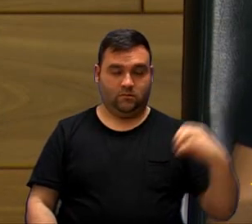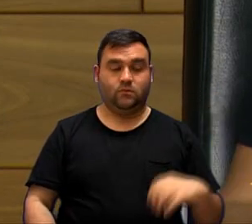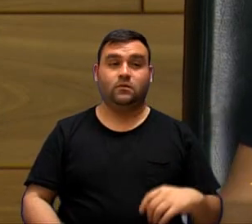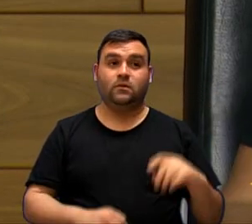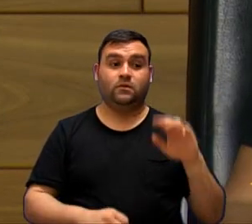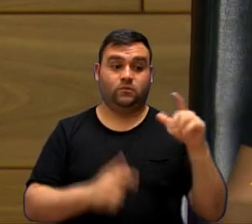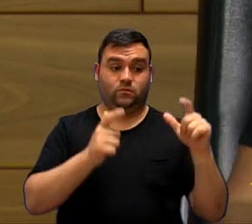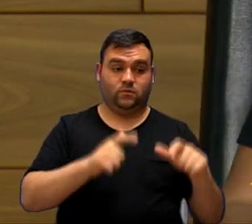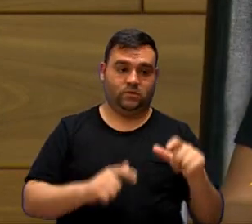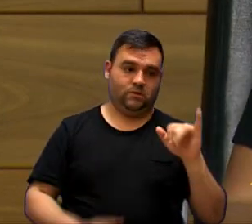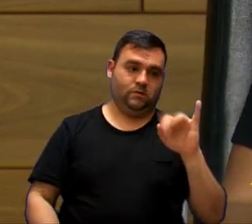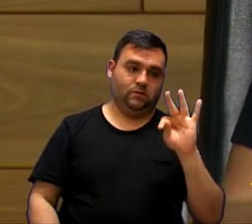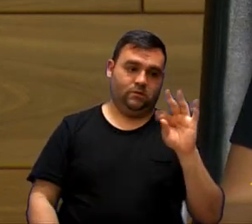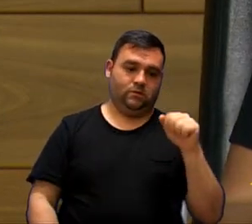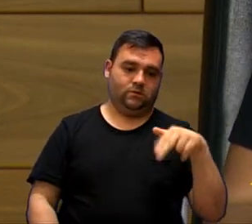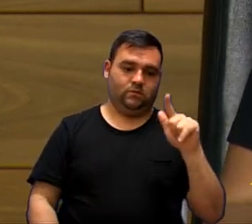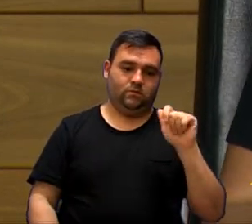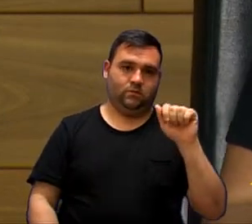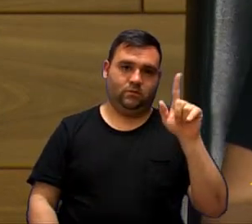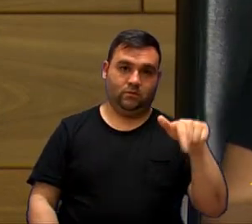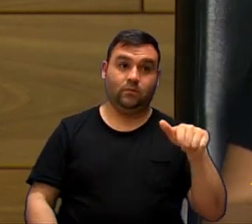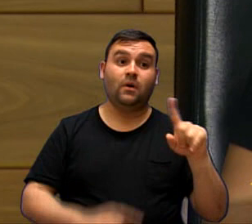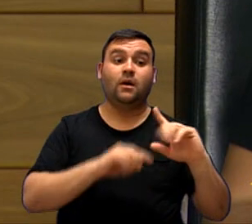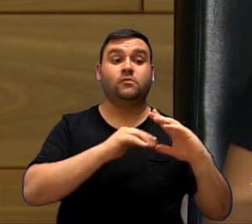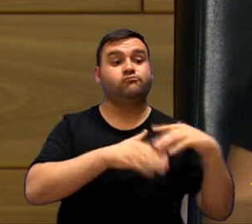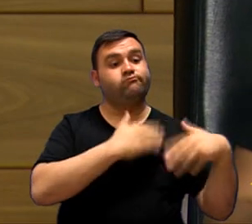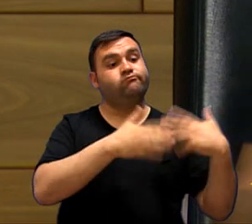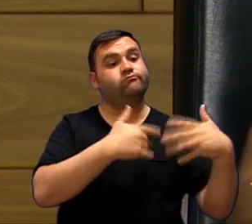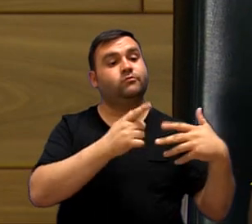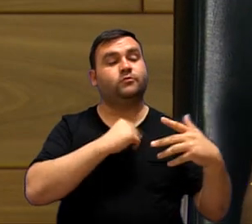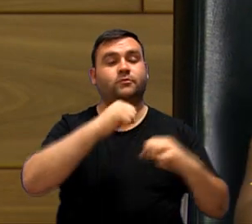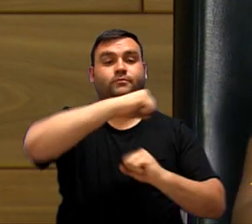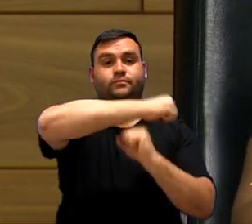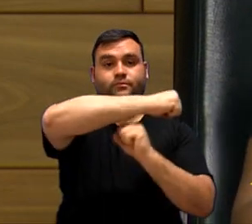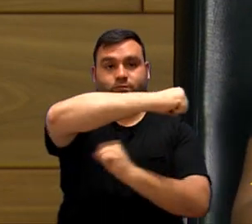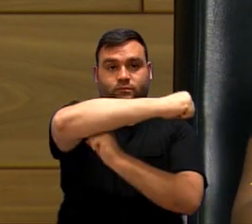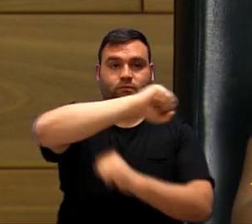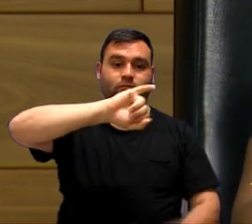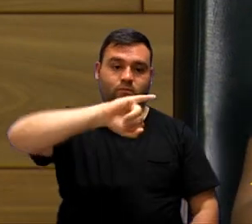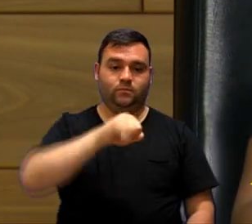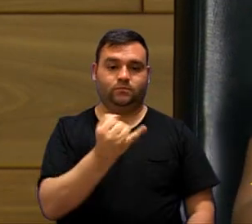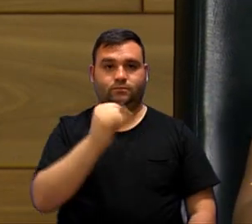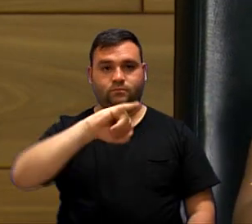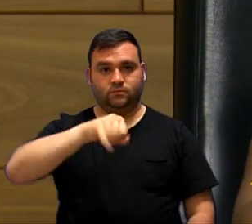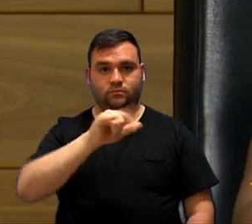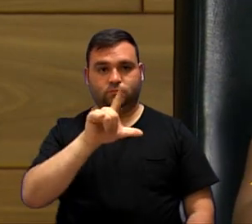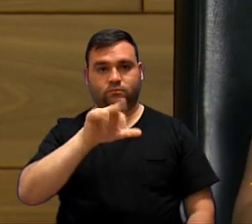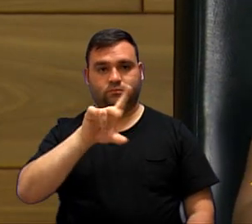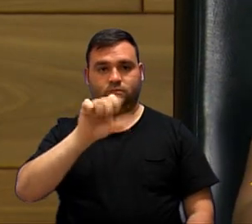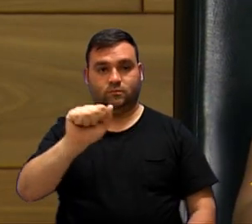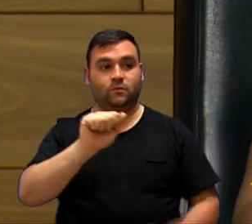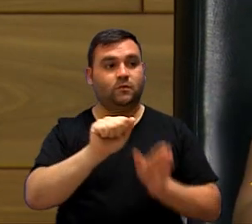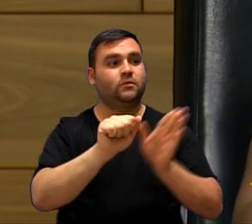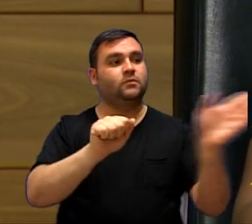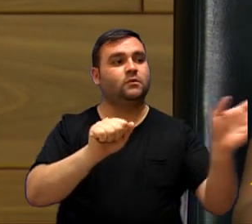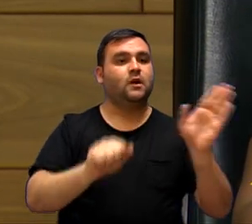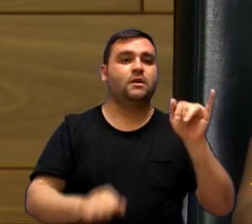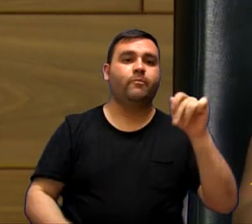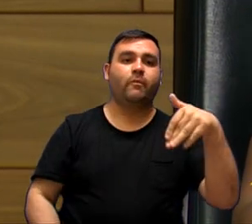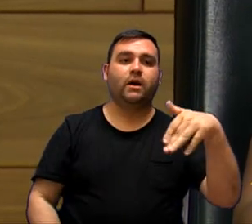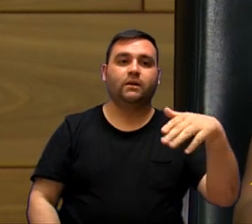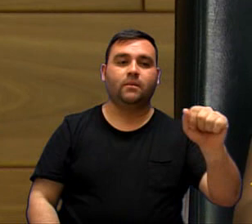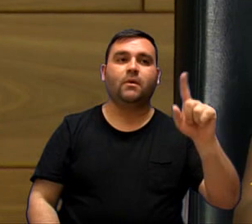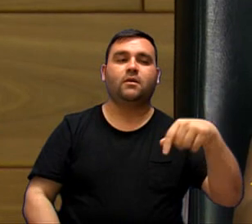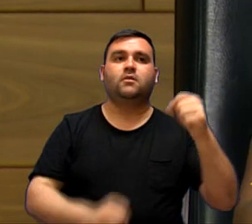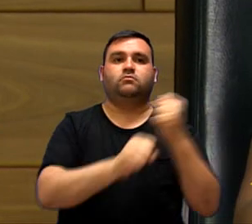R$ 37.580.129,90. Do Itanguá. Depois nós vamos para a implantação do viaduto da JJ Lacerda com a Ipanema, que é